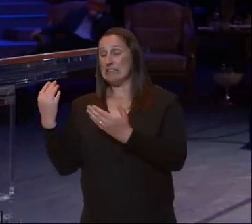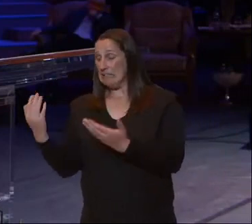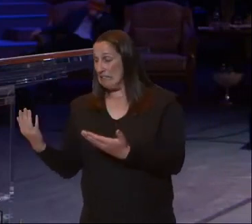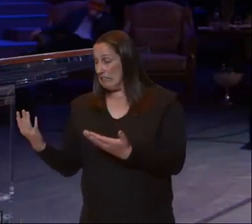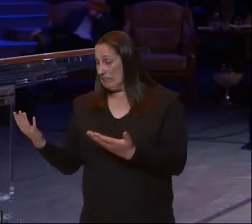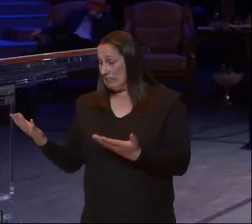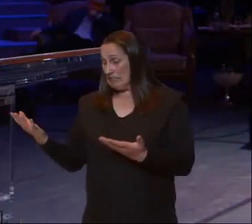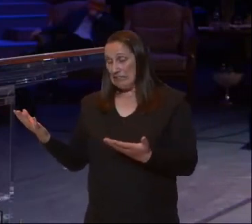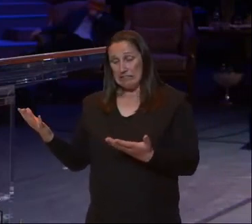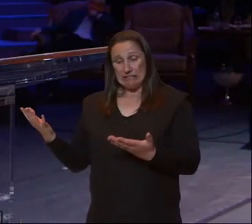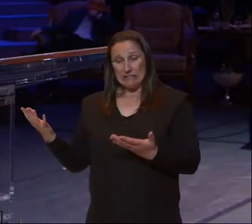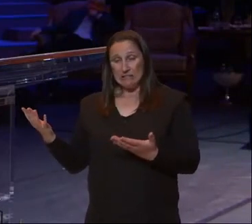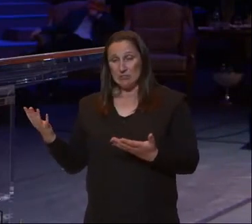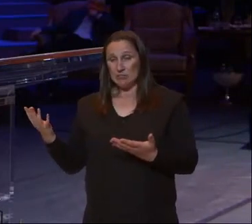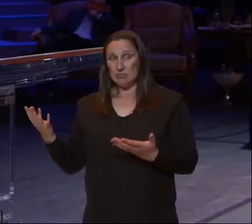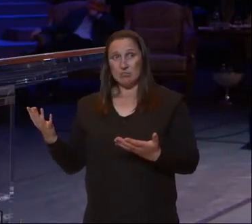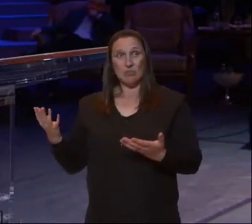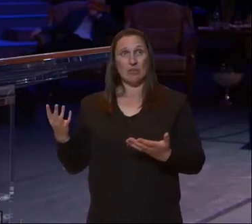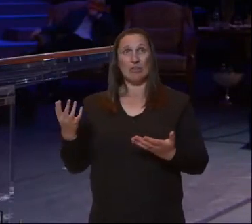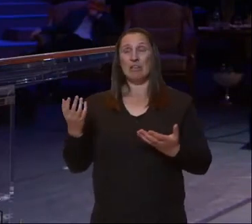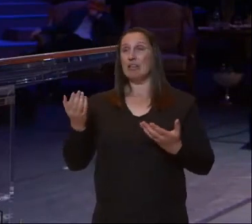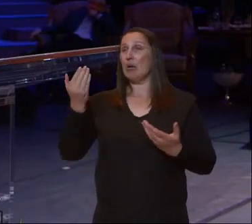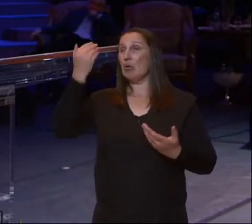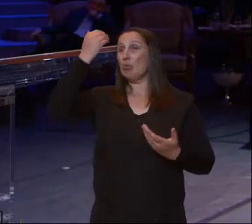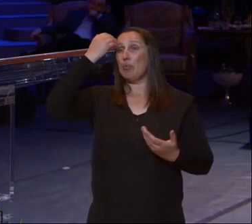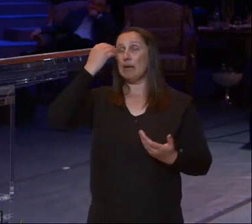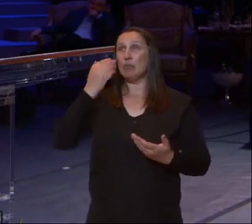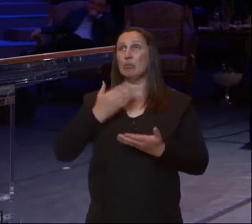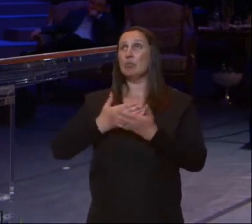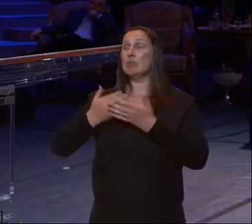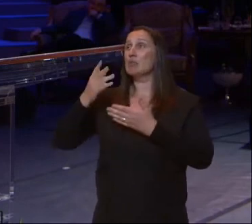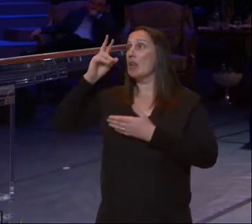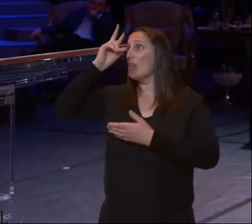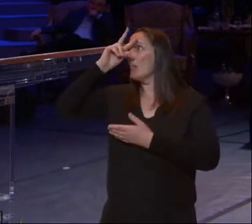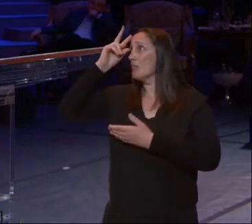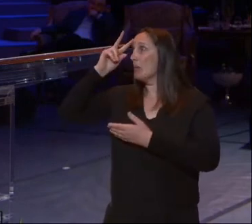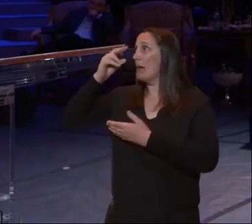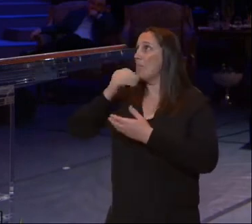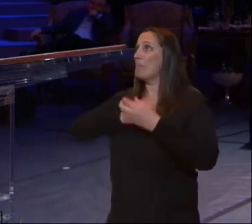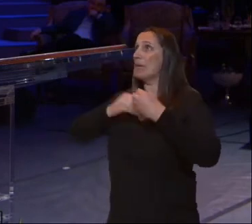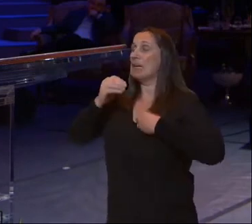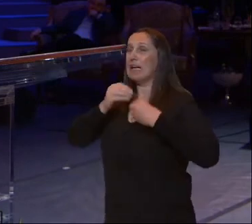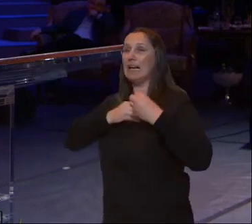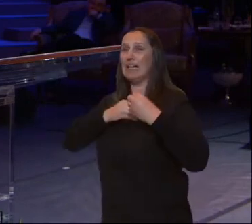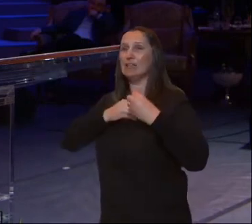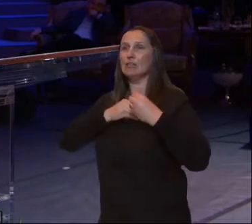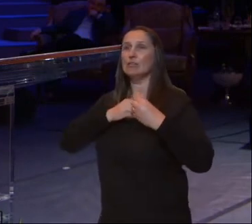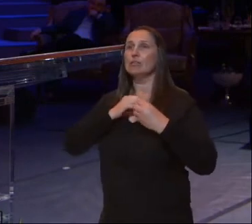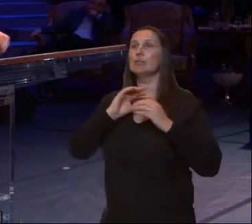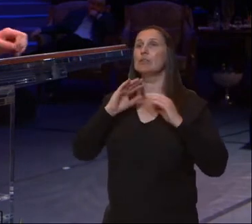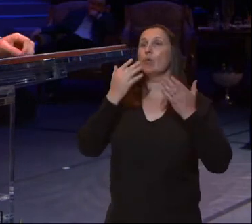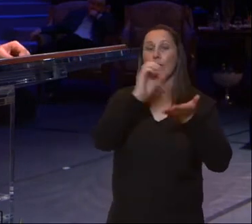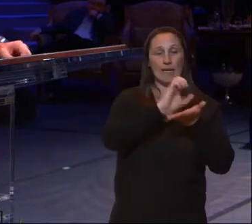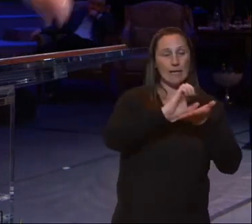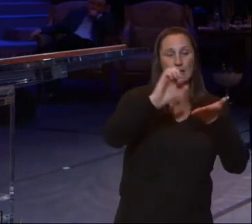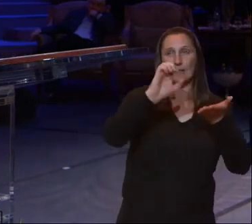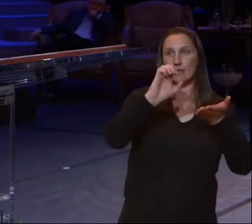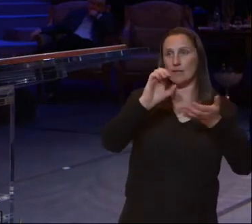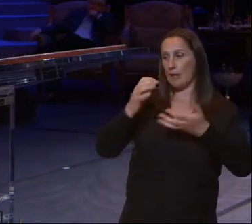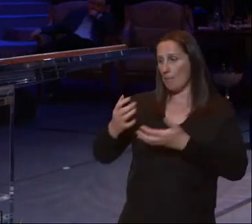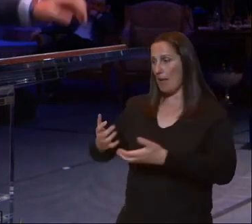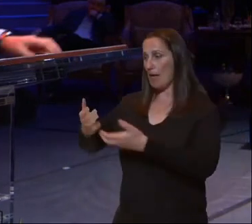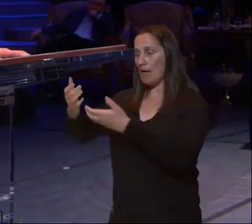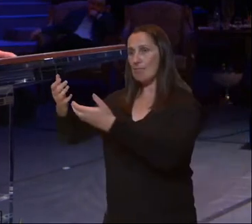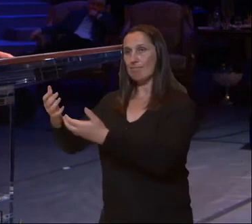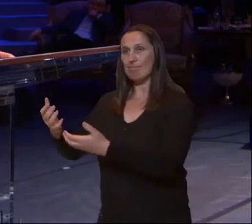um culpado e começou a lembrar dos seus pecados. E então Elias tira o menino dos seus braços, leva para o